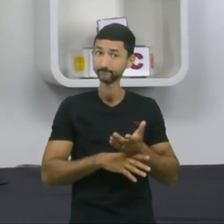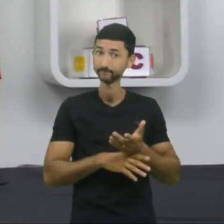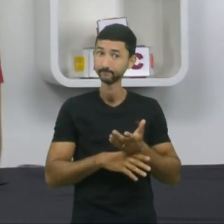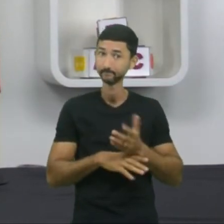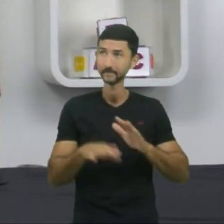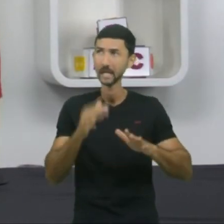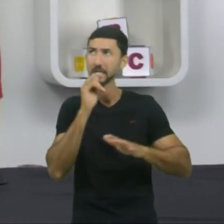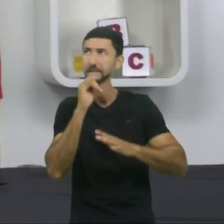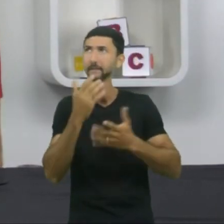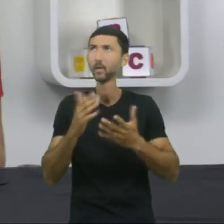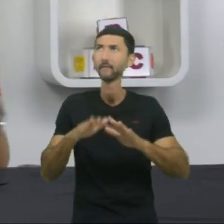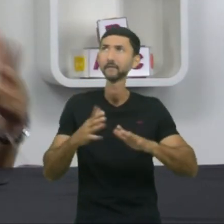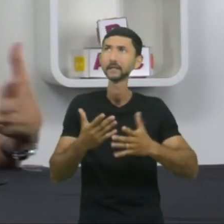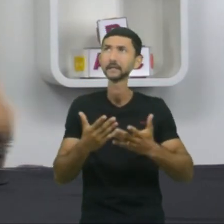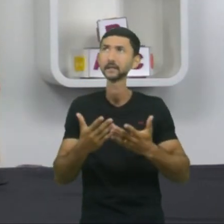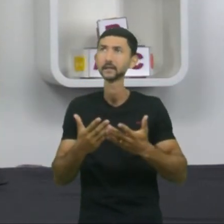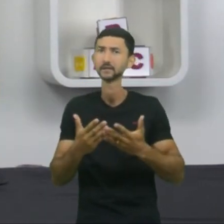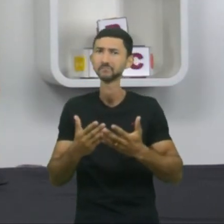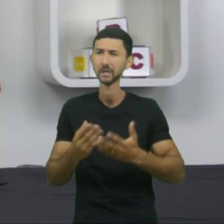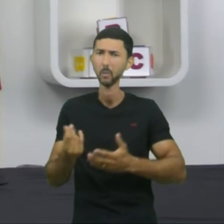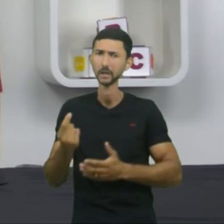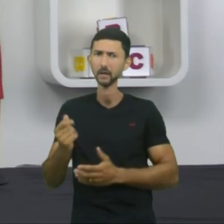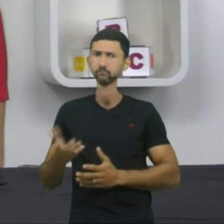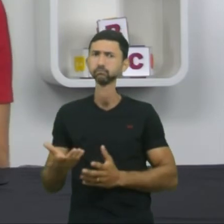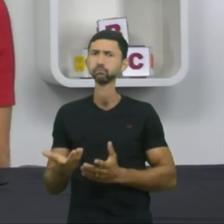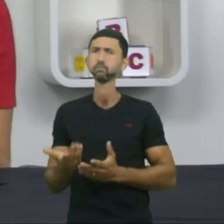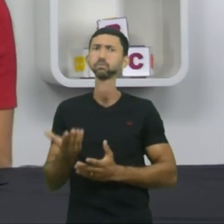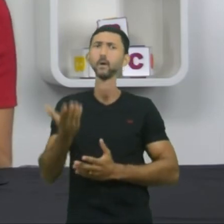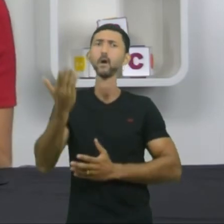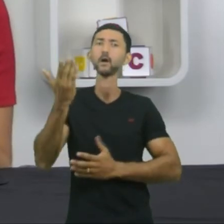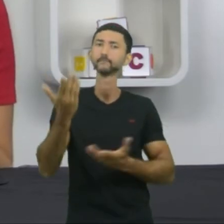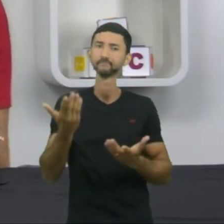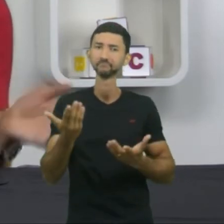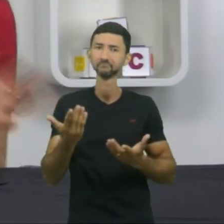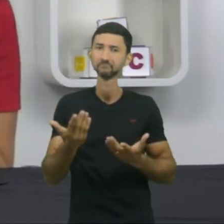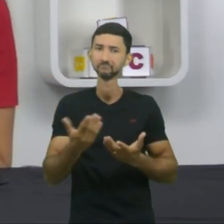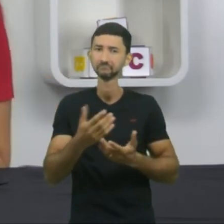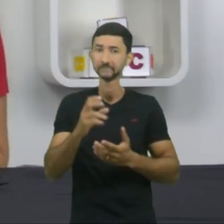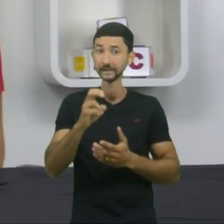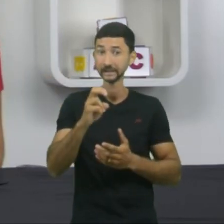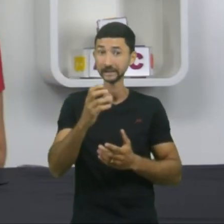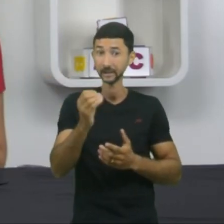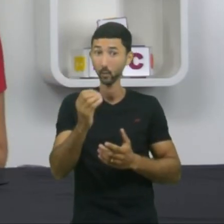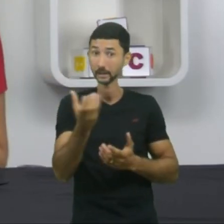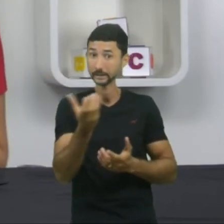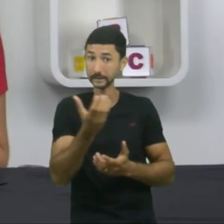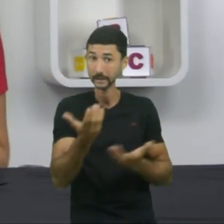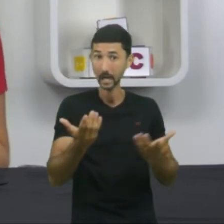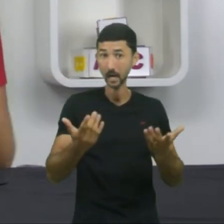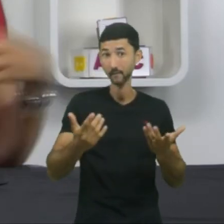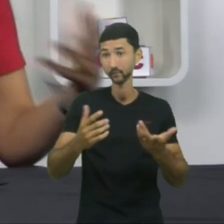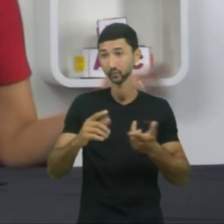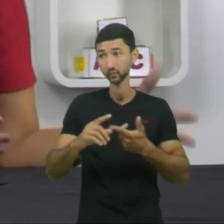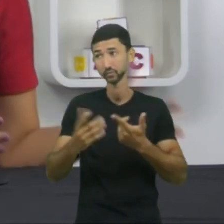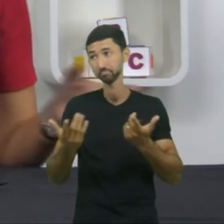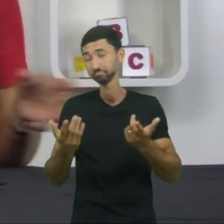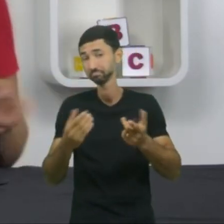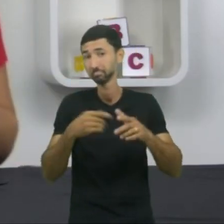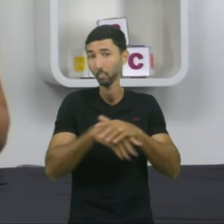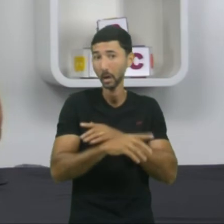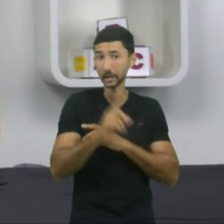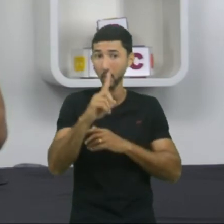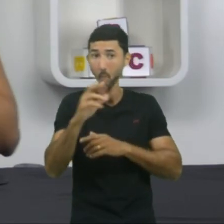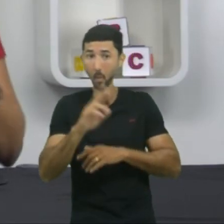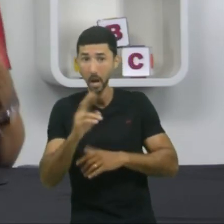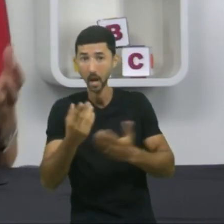ver com altos valores. Eu posso guardar 50 centavos, eu posso começar a guardar por